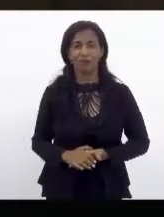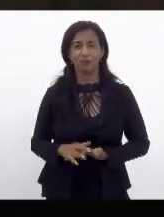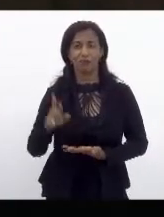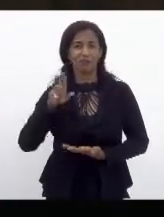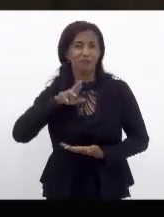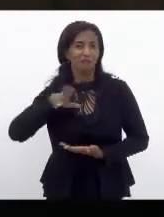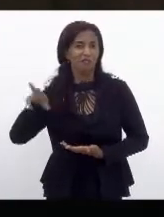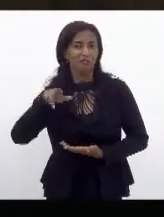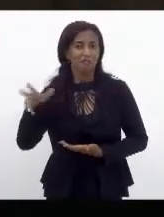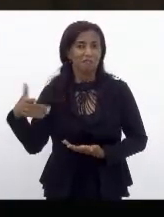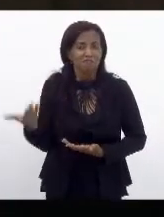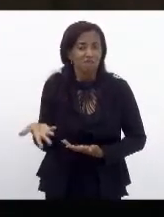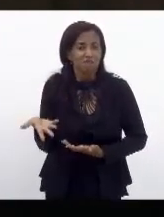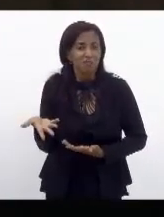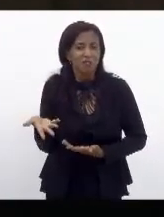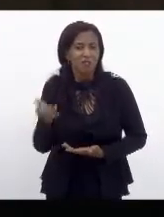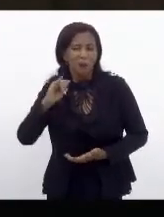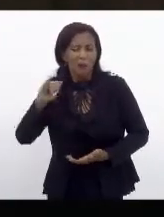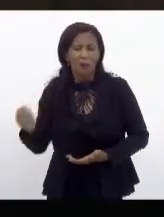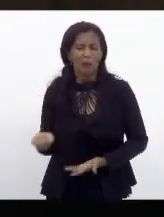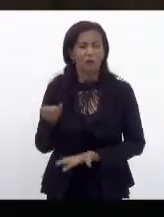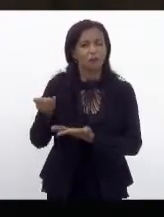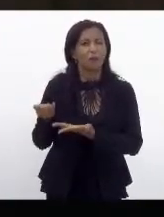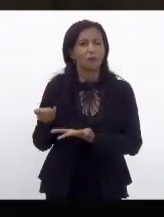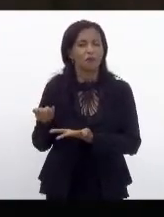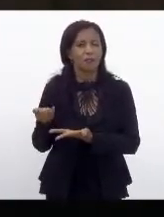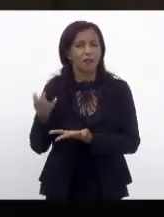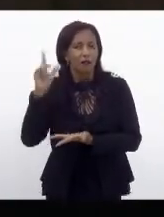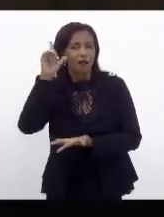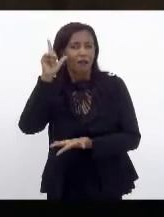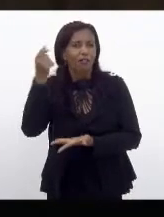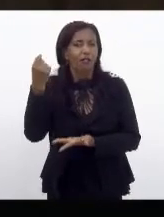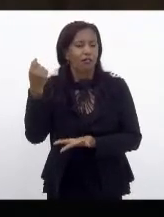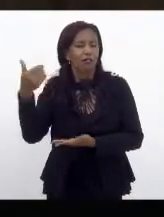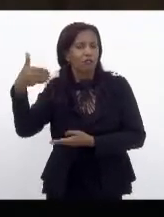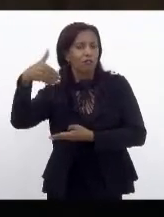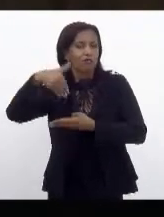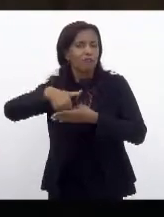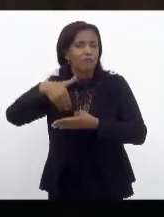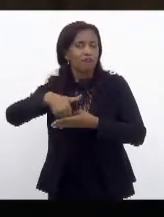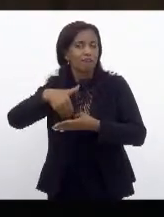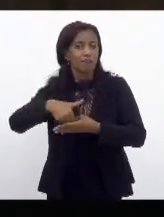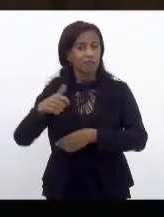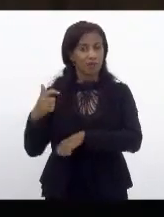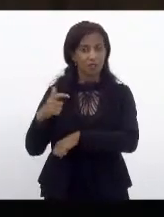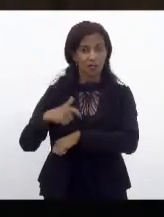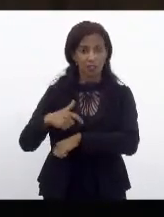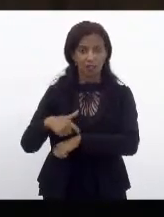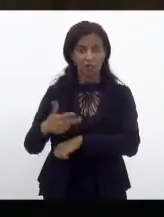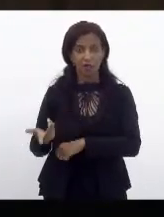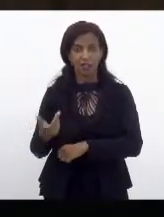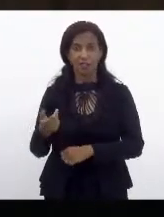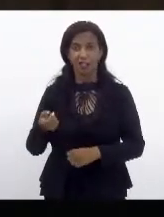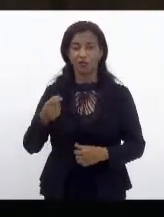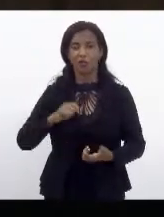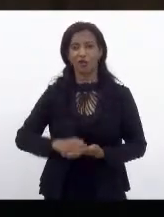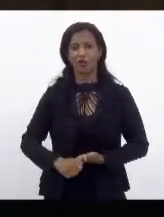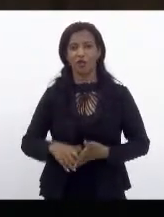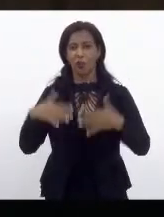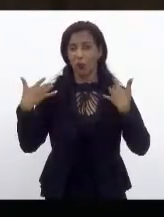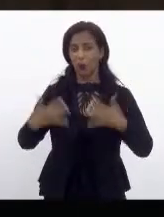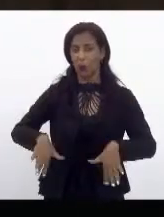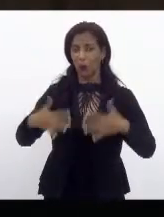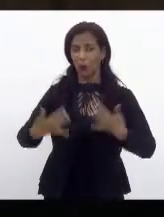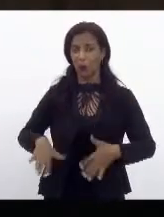estão aqui numa lógica oportunista, uma lógica eleitoreira, e que nesse momento o desespero é maior.